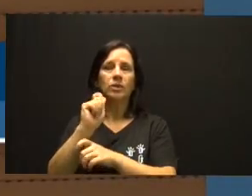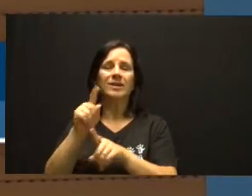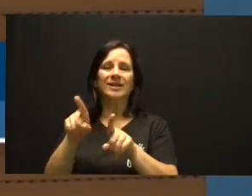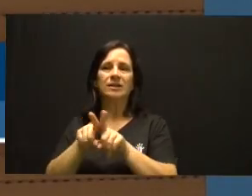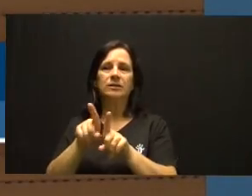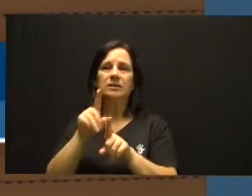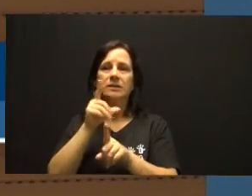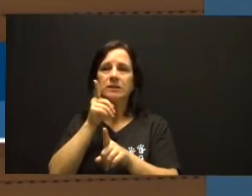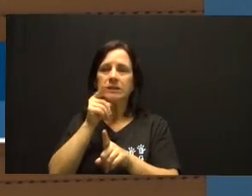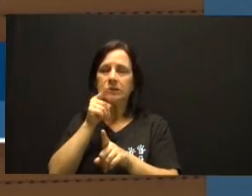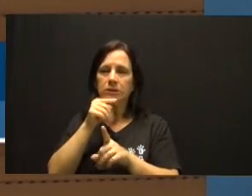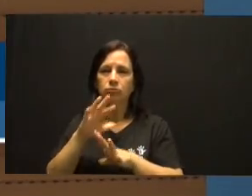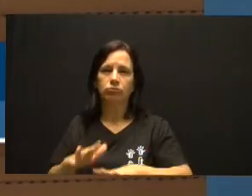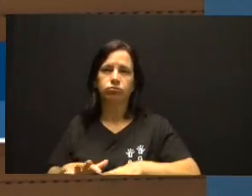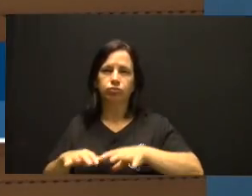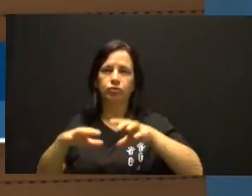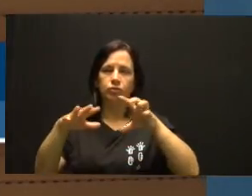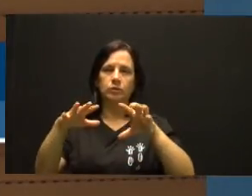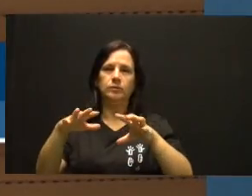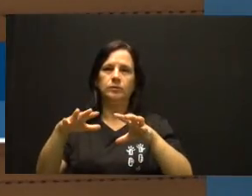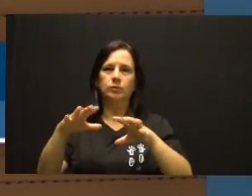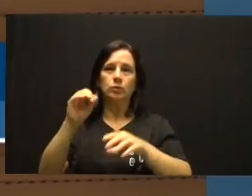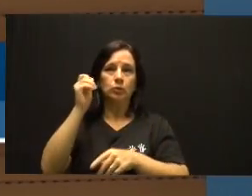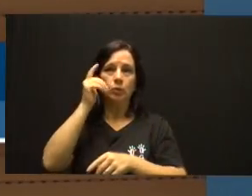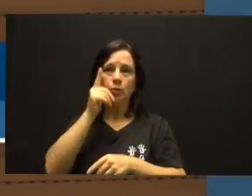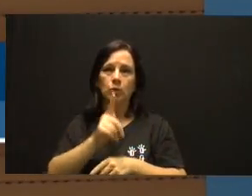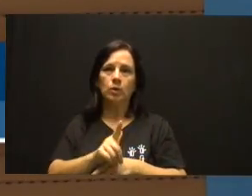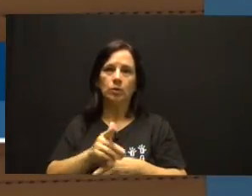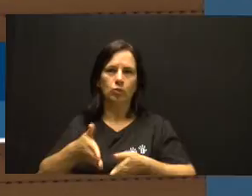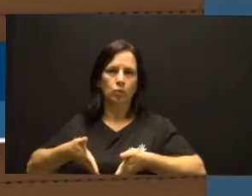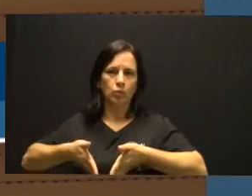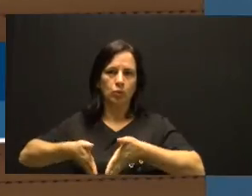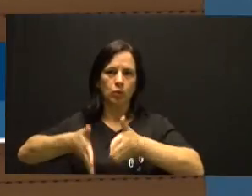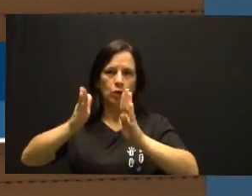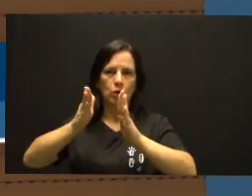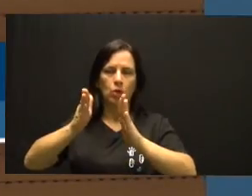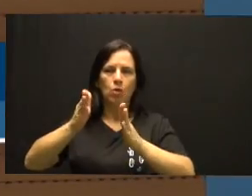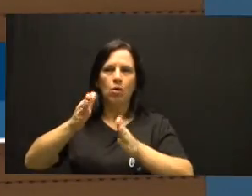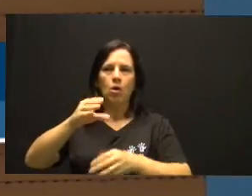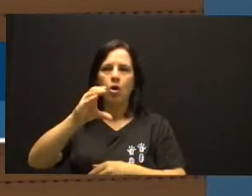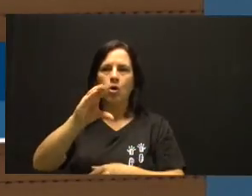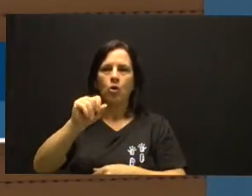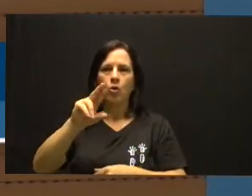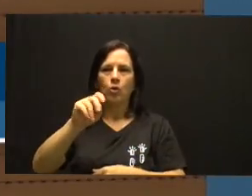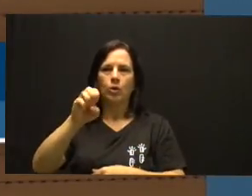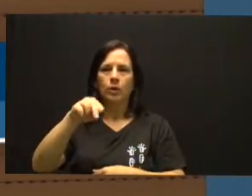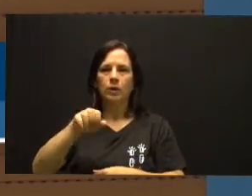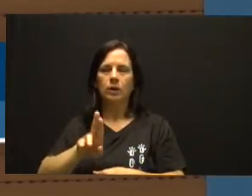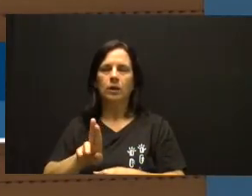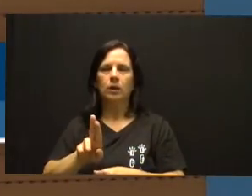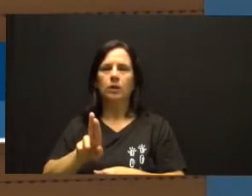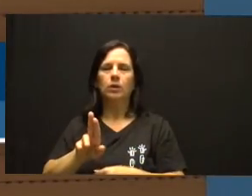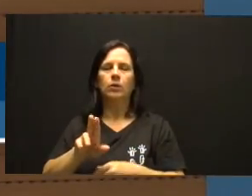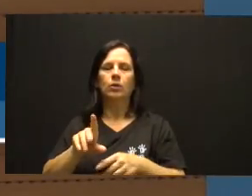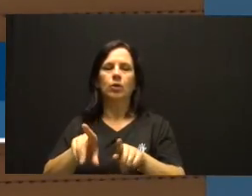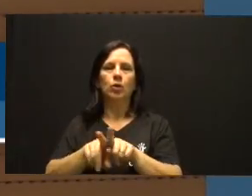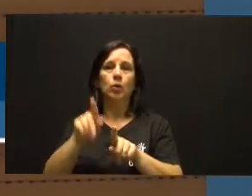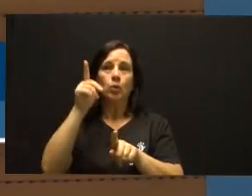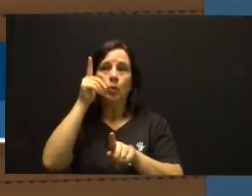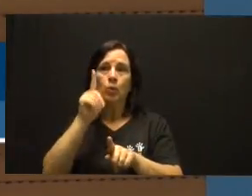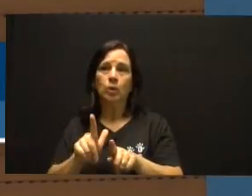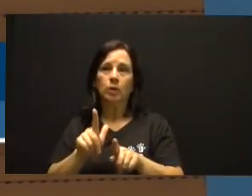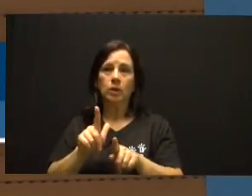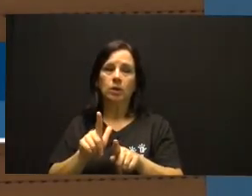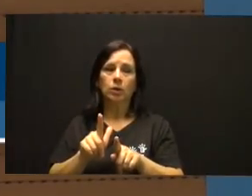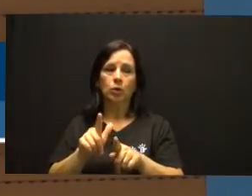Você não consegue passar em frente à Vila dos Pescadores. Você passa em frente à Coronel Vilar, você não consegue transitar por ali. Se vocês forem agora lá,